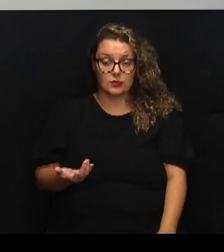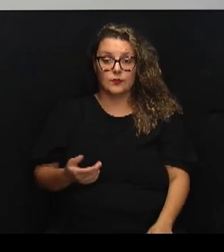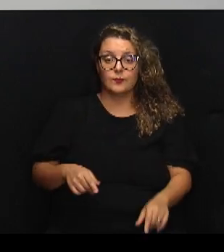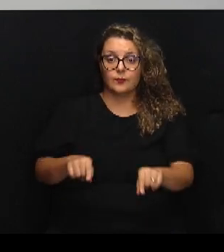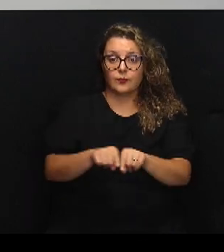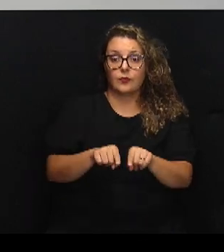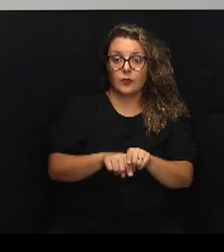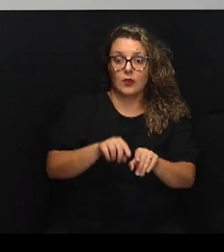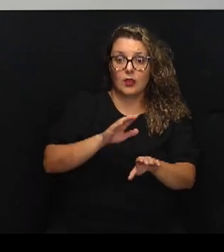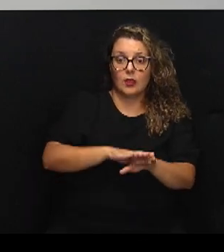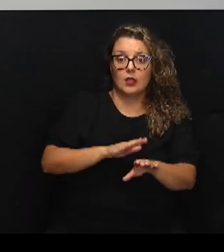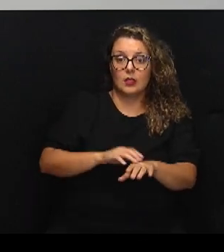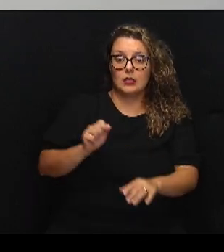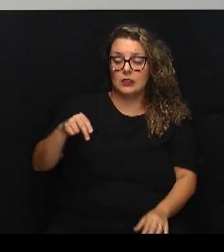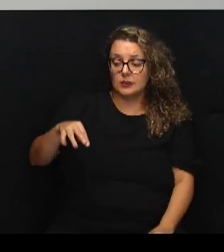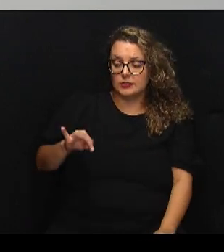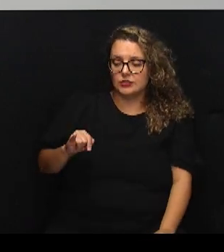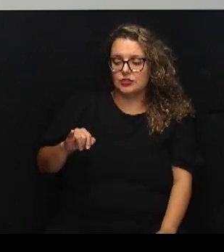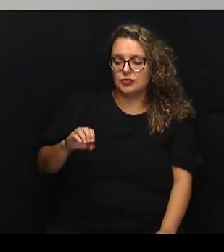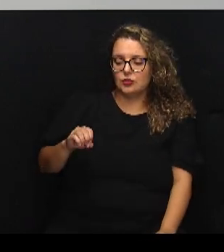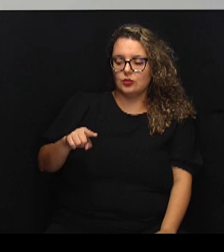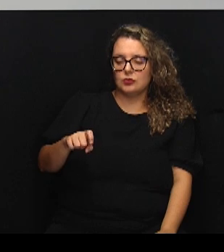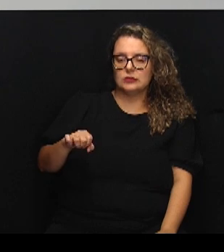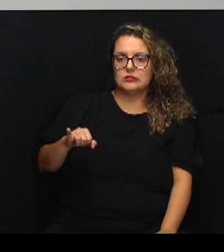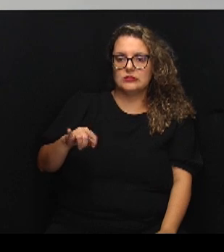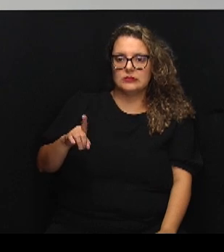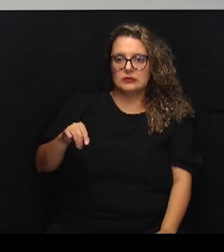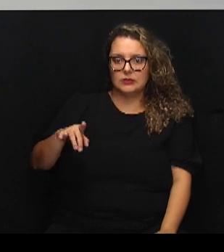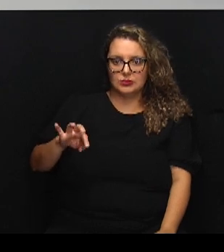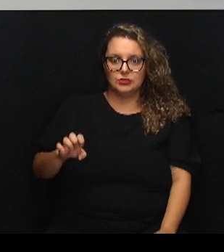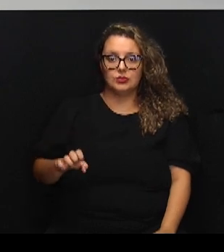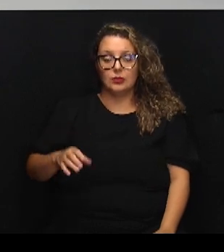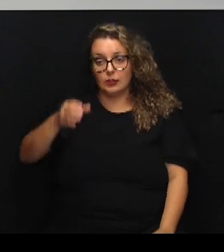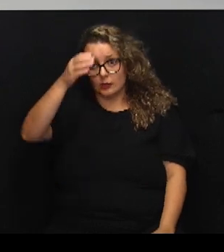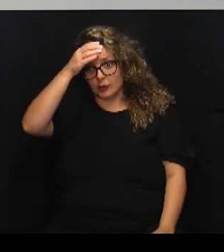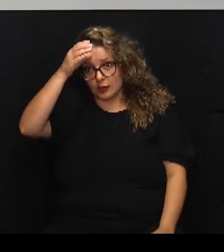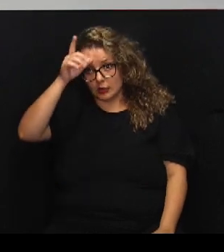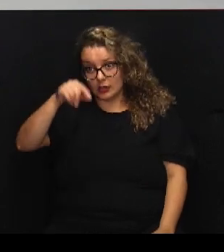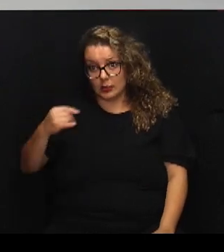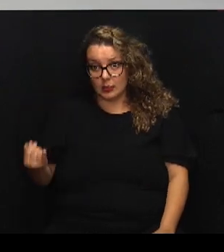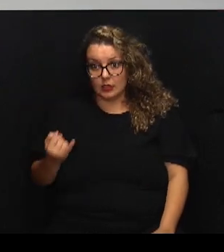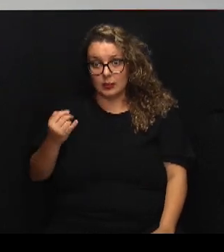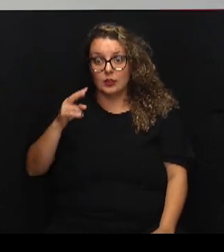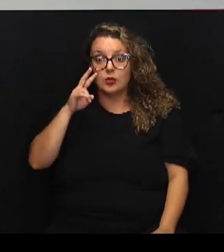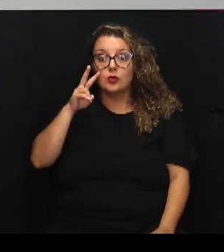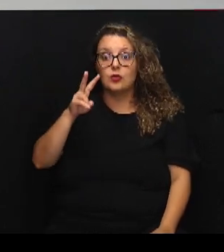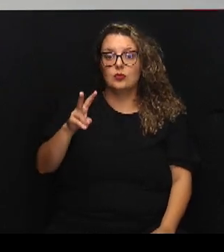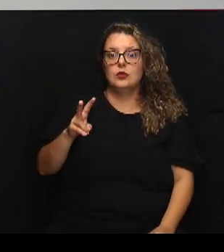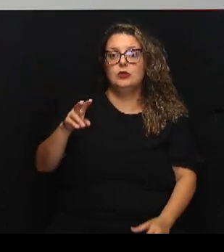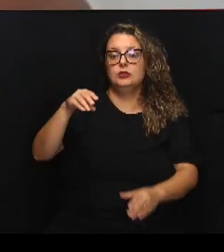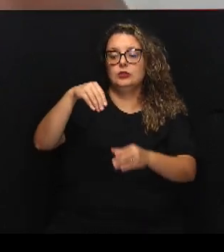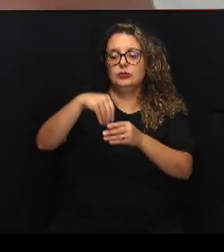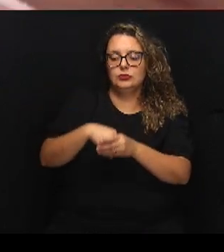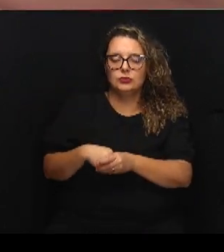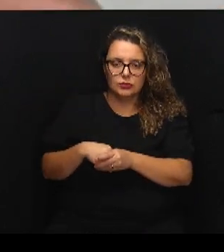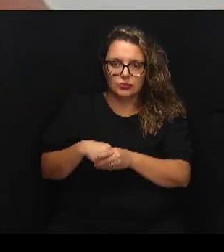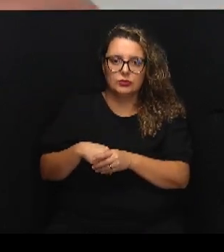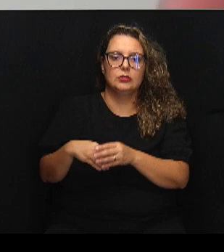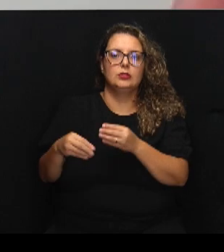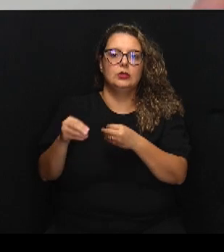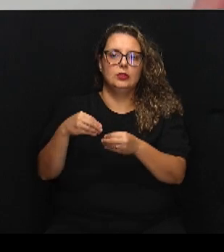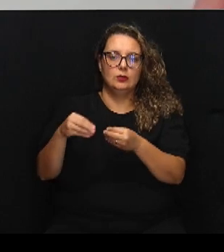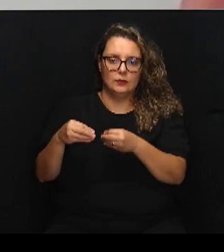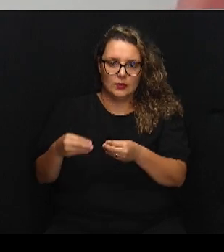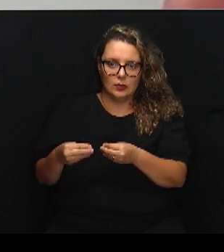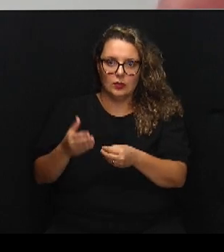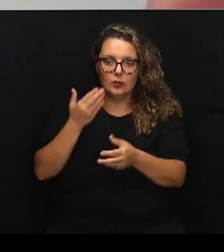importante, e também de atividade antioxidante. Barreira à luz, tá? Para o cliente é muito importante, Alexandre, que ele enxergue o que está